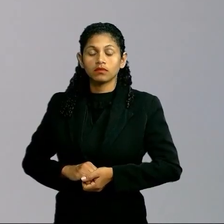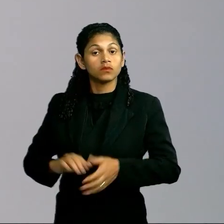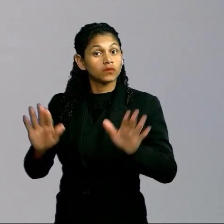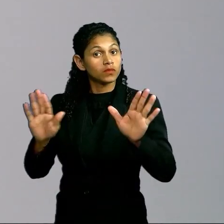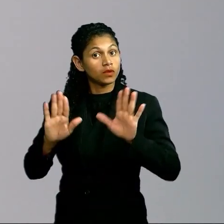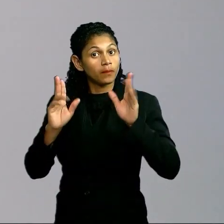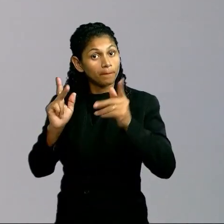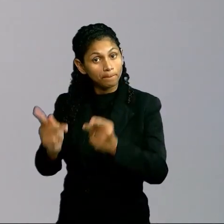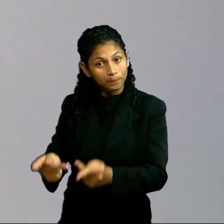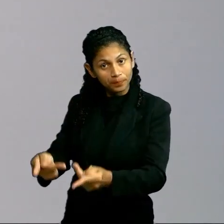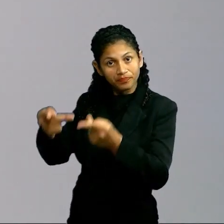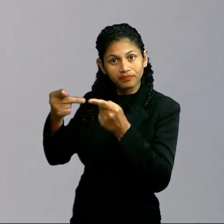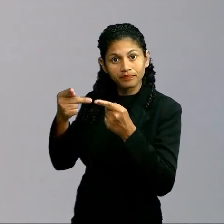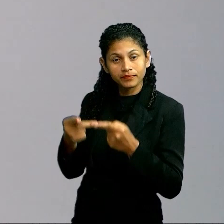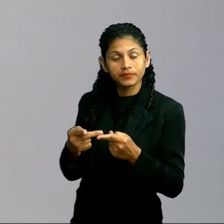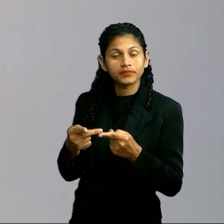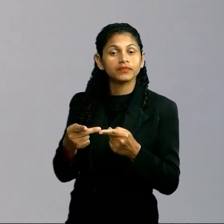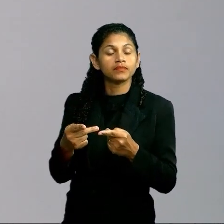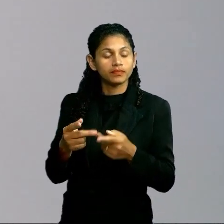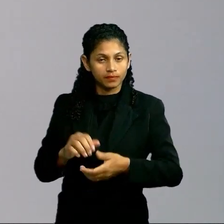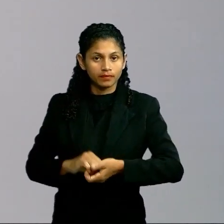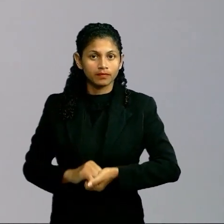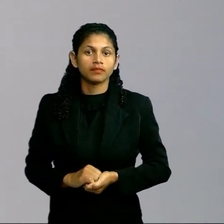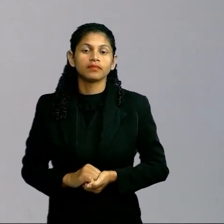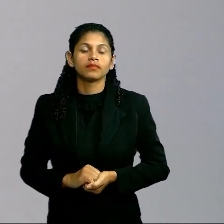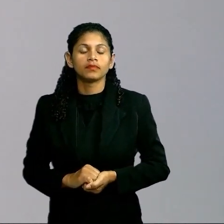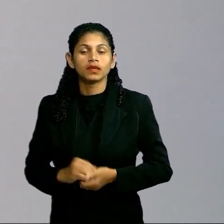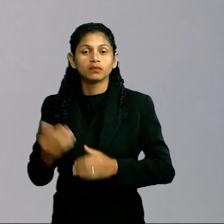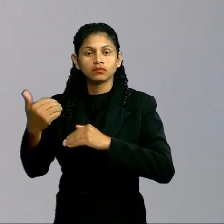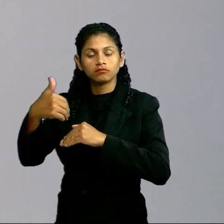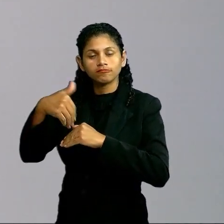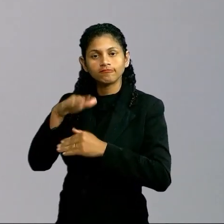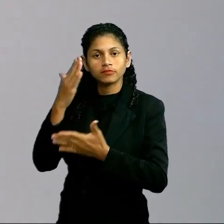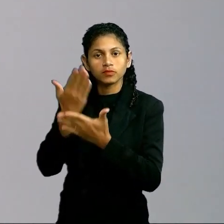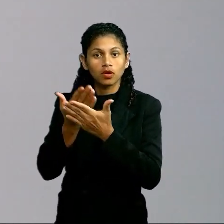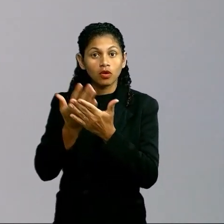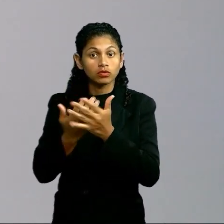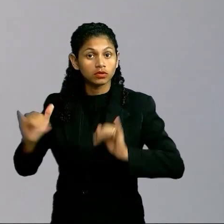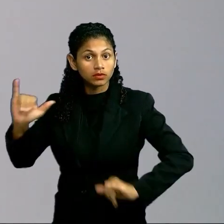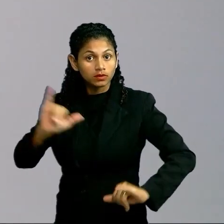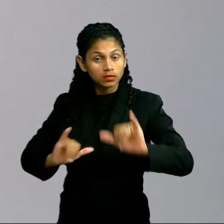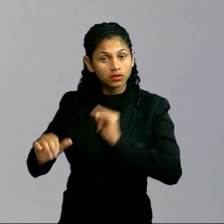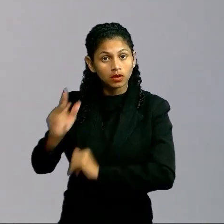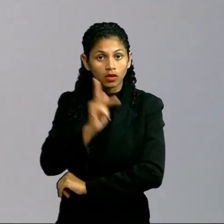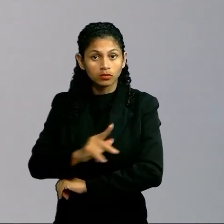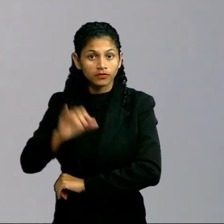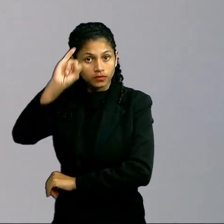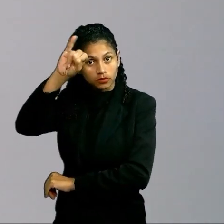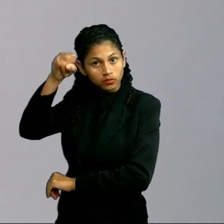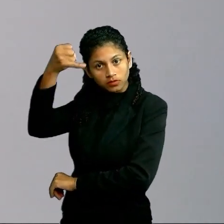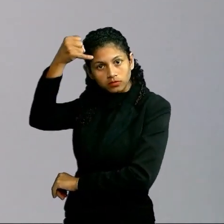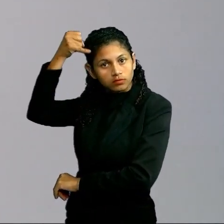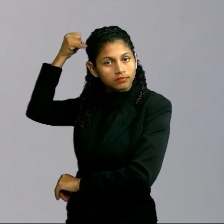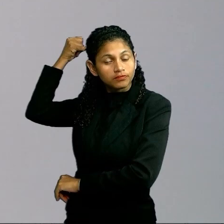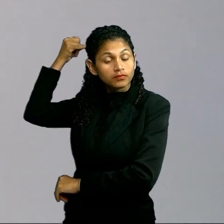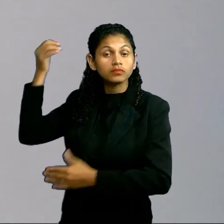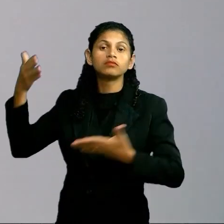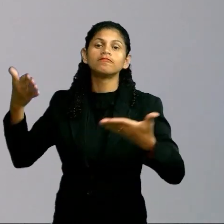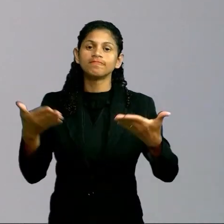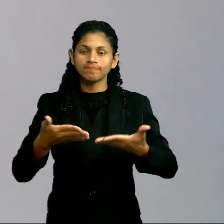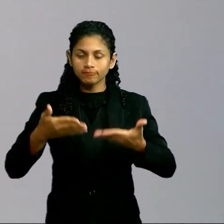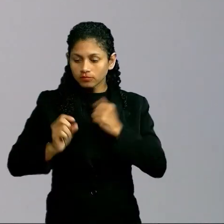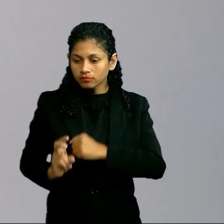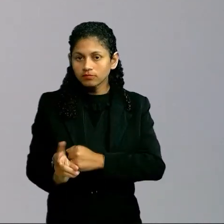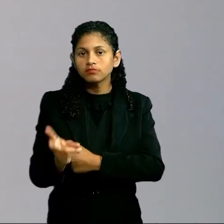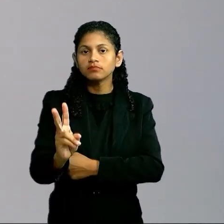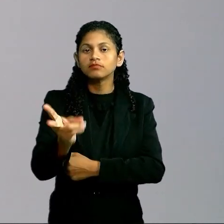Olá, seja muito bem-vindo, seja muito bem-vinda a mais uma aula de Química. Eu sou o professor Josenilson e hoje nós